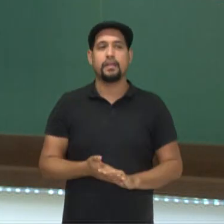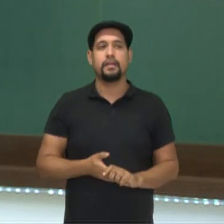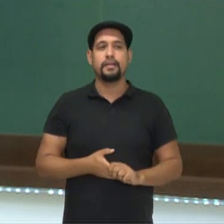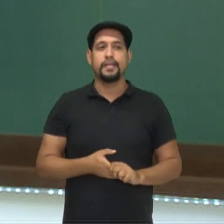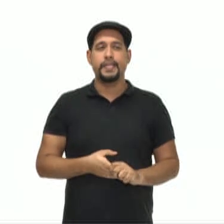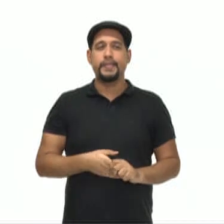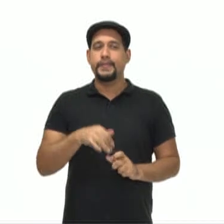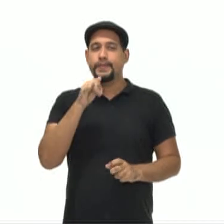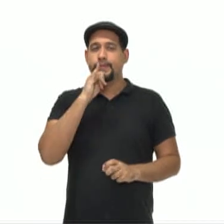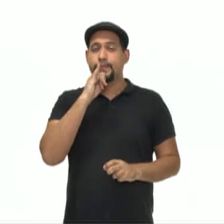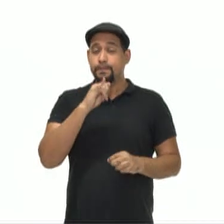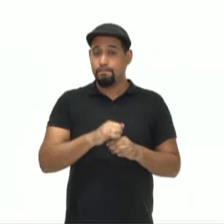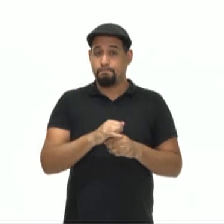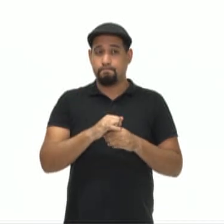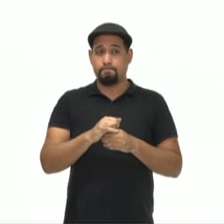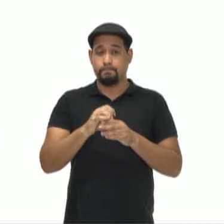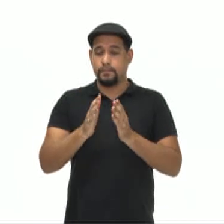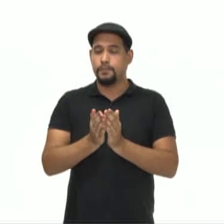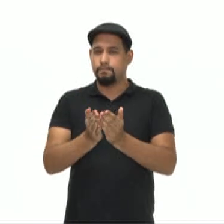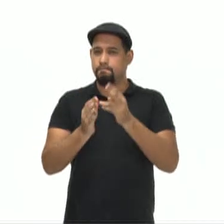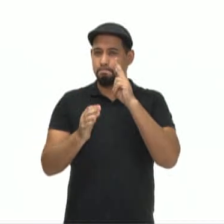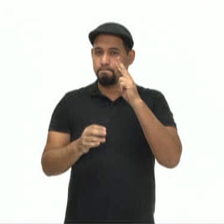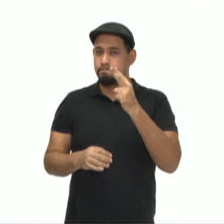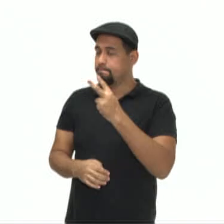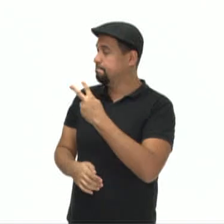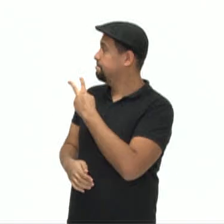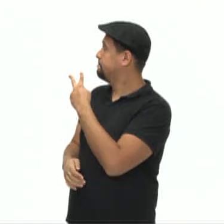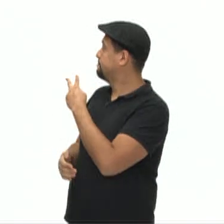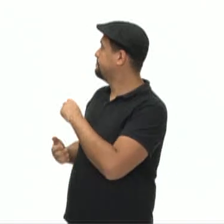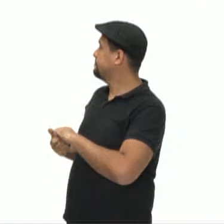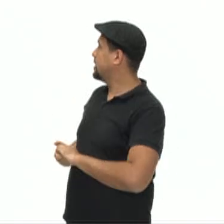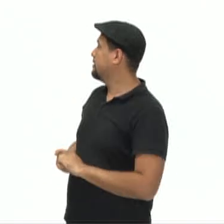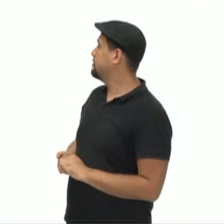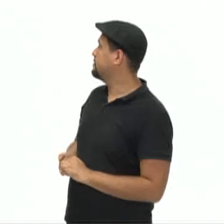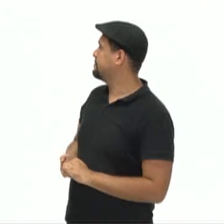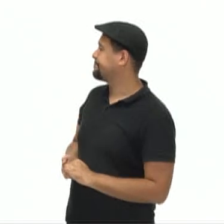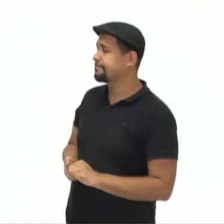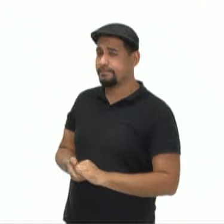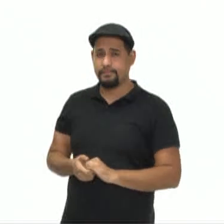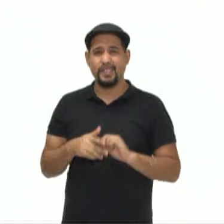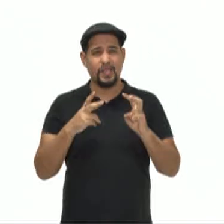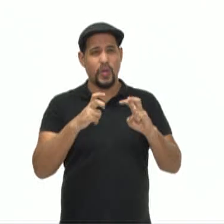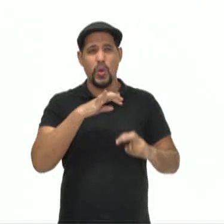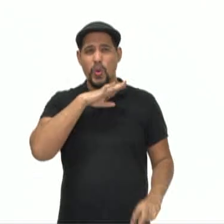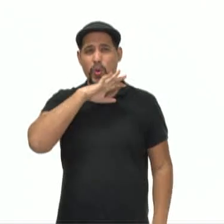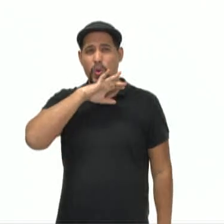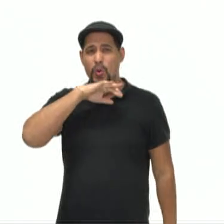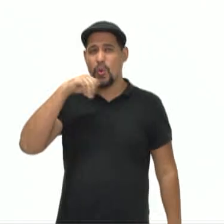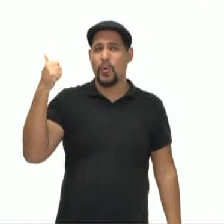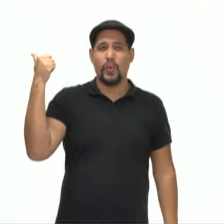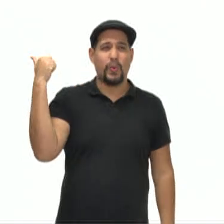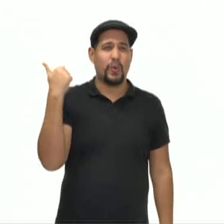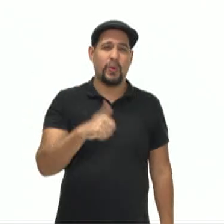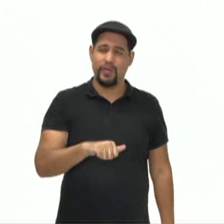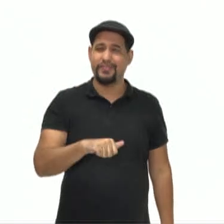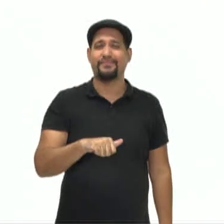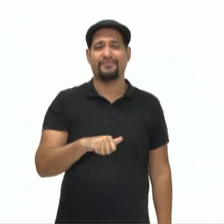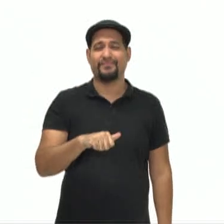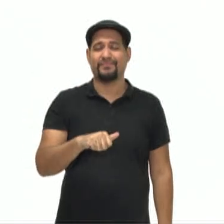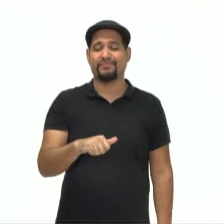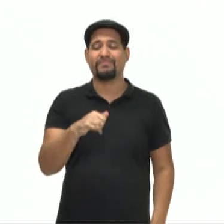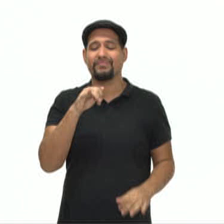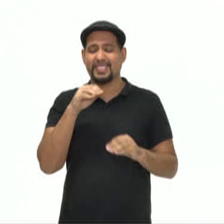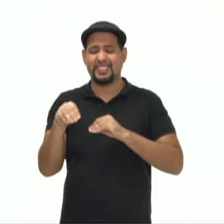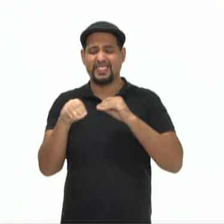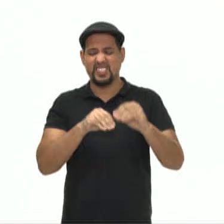Migração forçada. A imagem já retrata algo bem horrível, tá? Migração